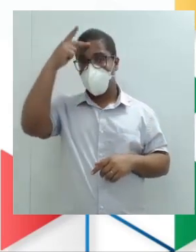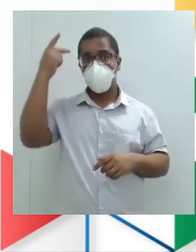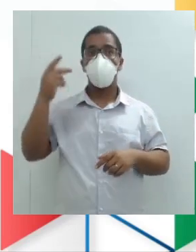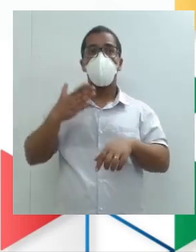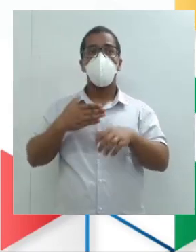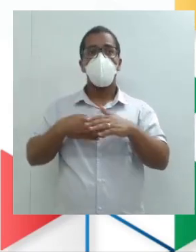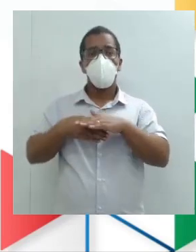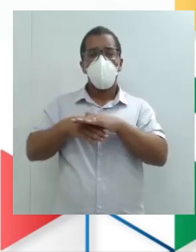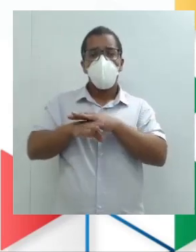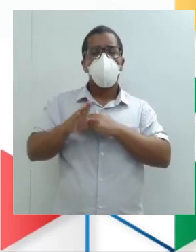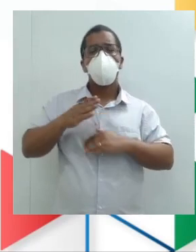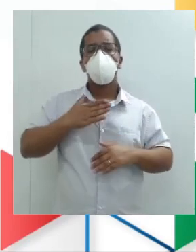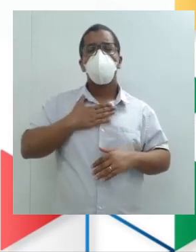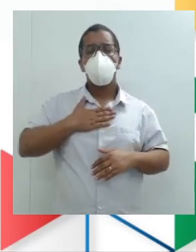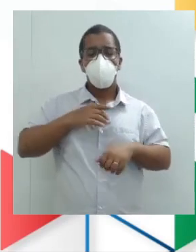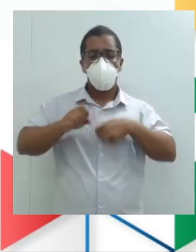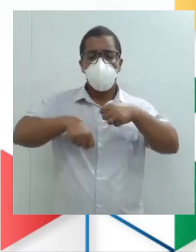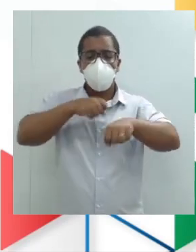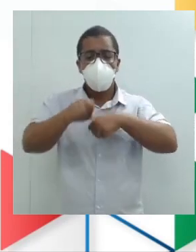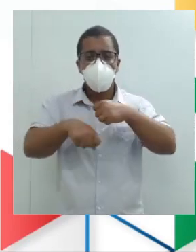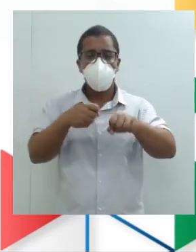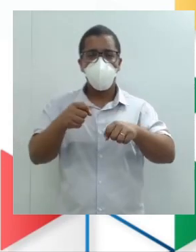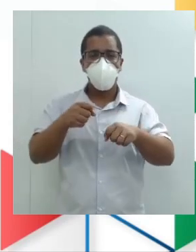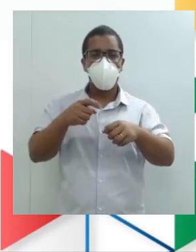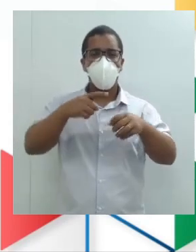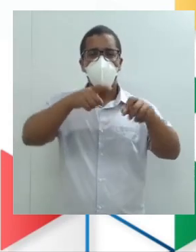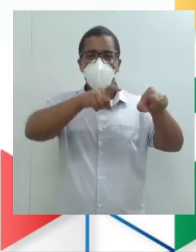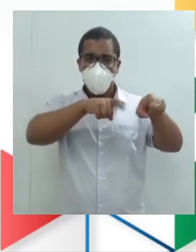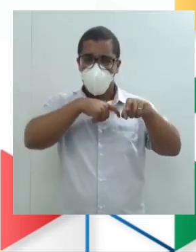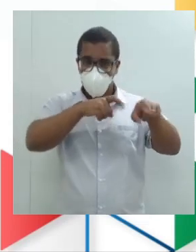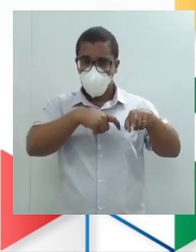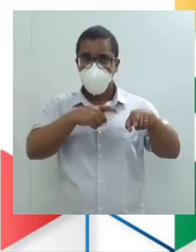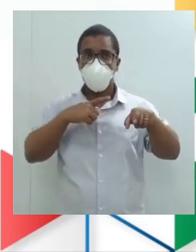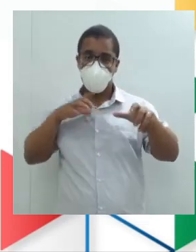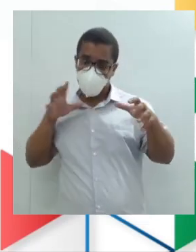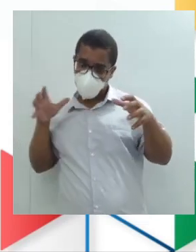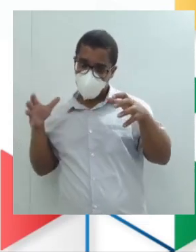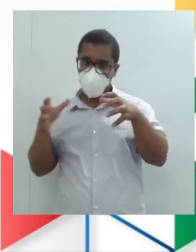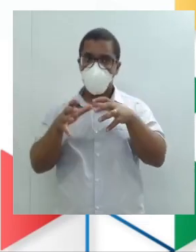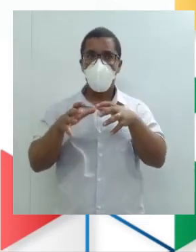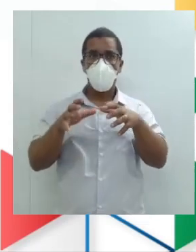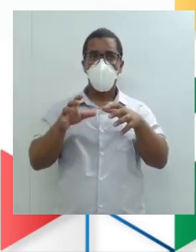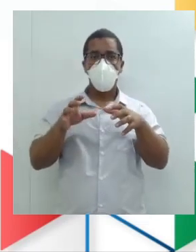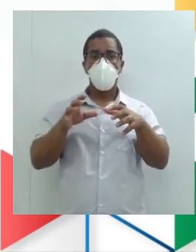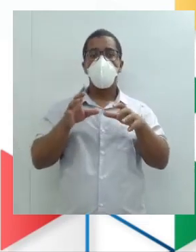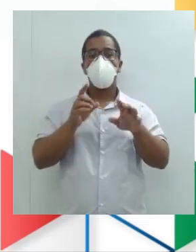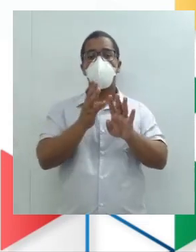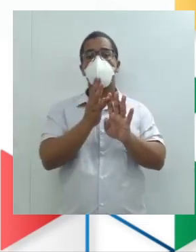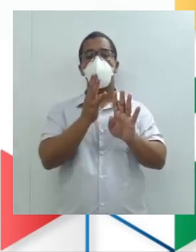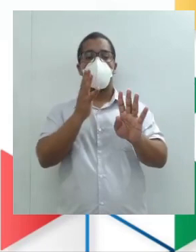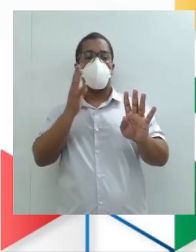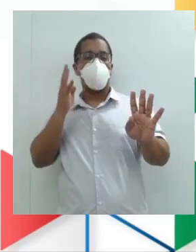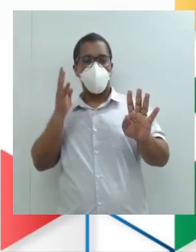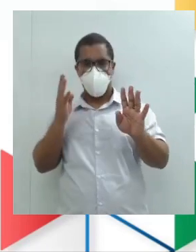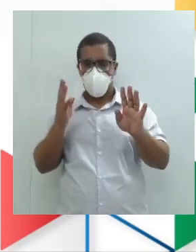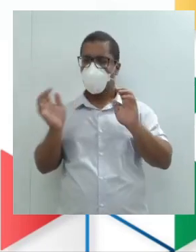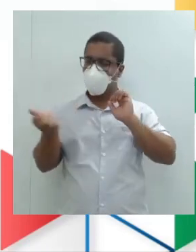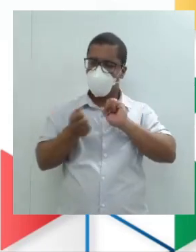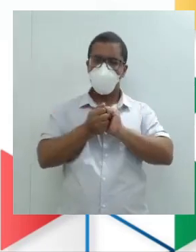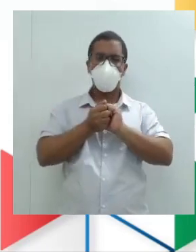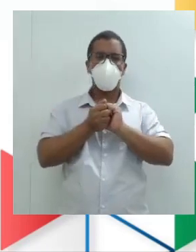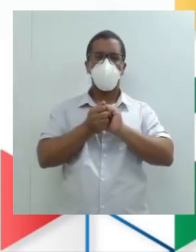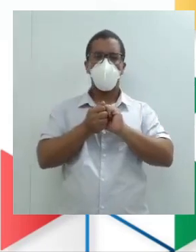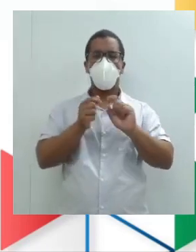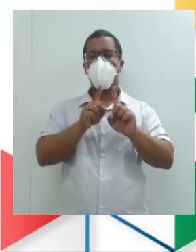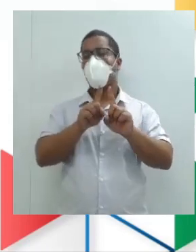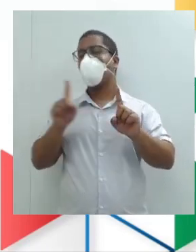ciclismo rural, né? E aí monta-se uma grande equipe onde ninguém fica para trás e todo mundo sai pedalando junto.